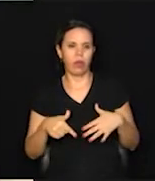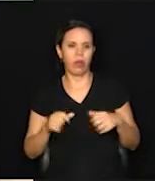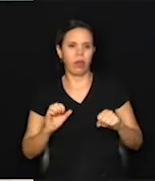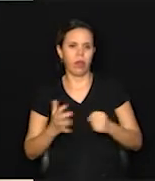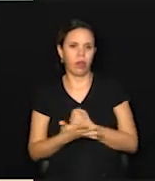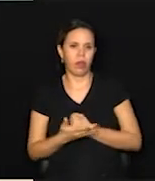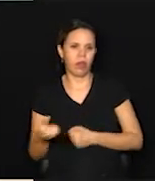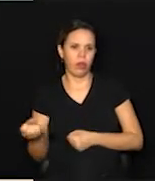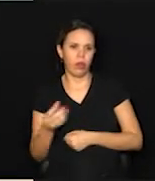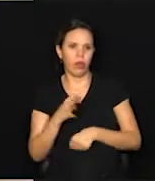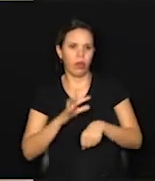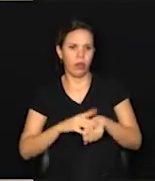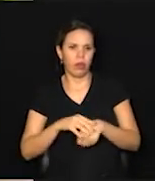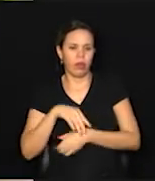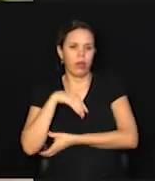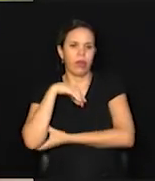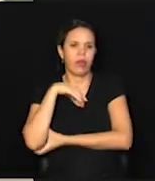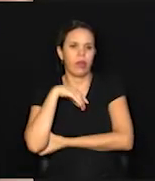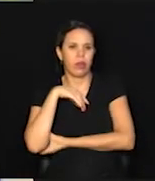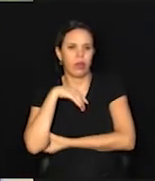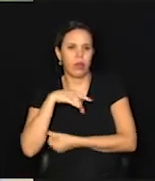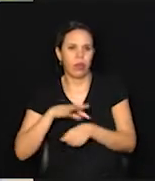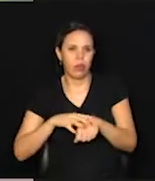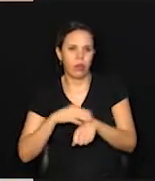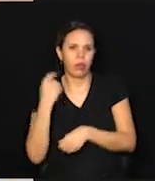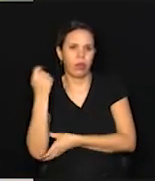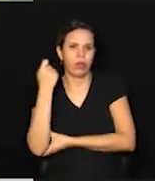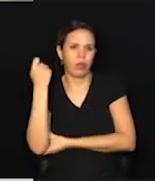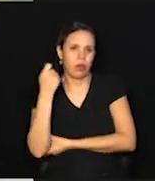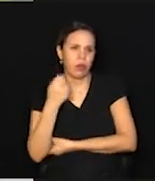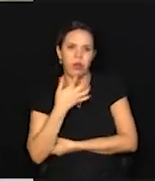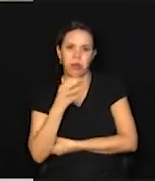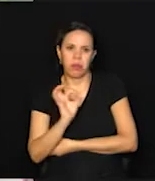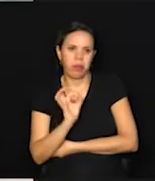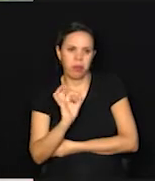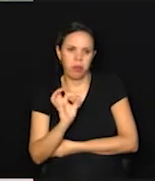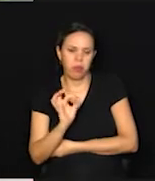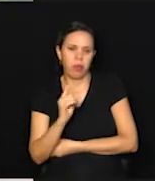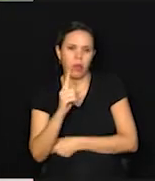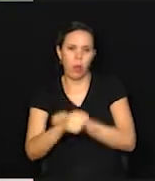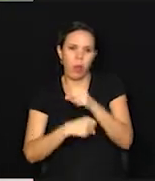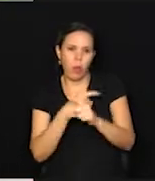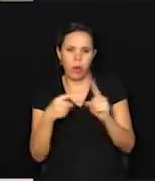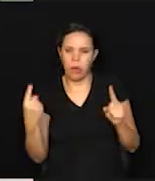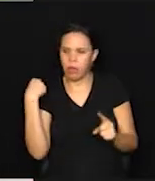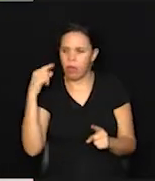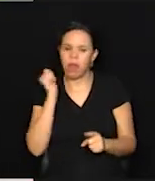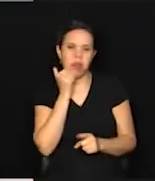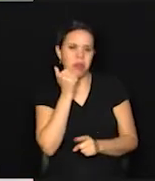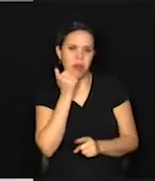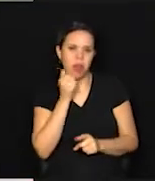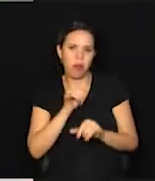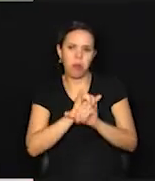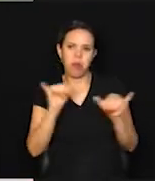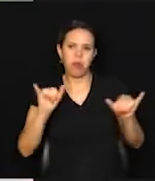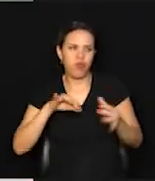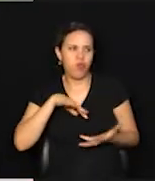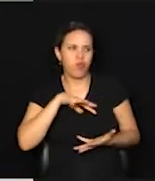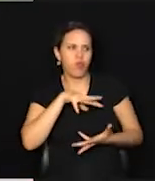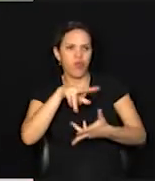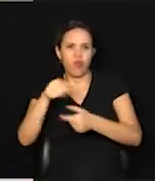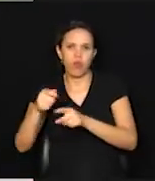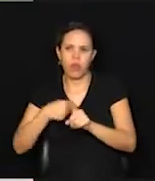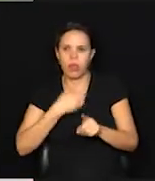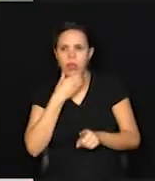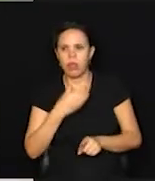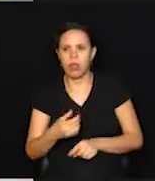doença nova, uma doença muito grave, que era desconhecida até um ano e meio atrás da ciência, né? Ela foi divulgada para o mundo em dezembro